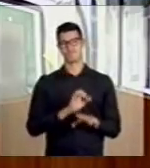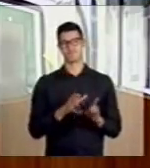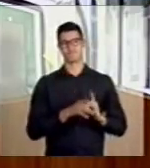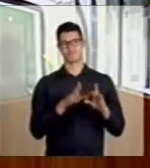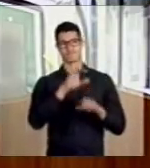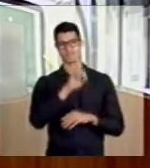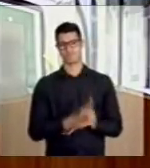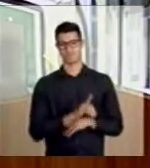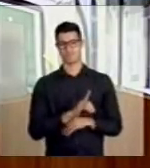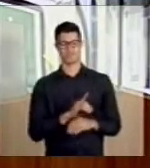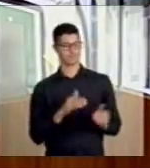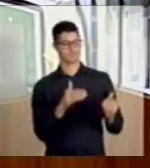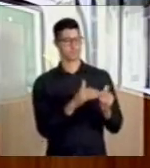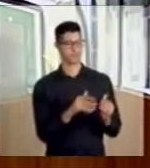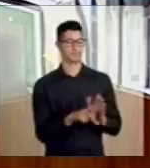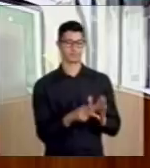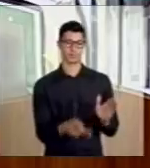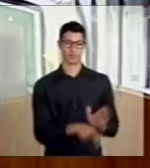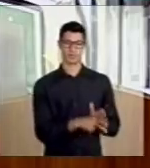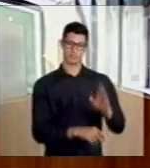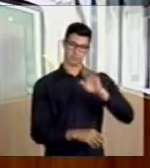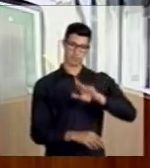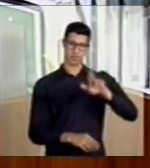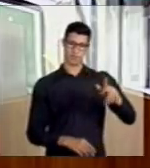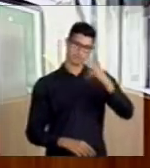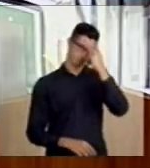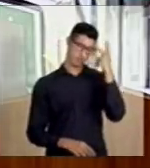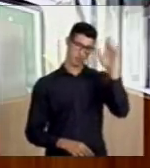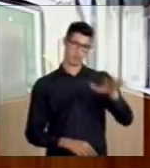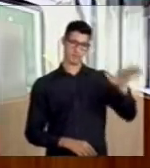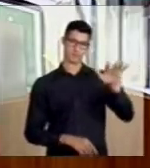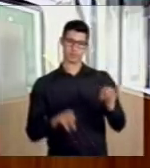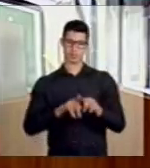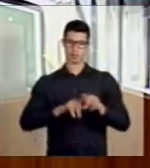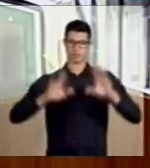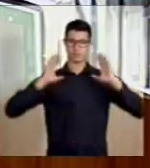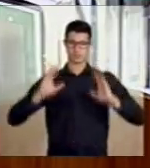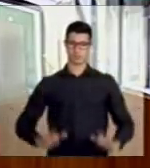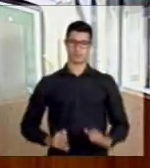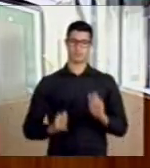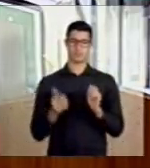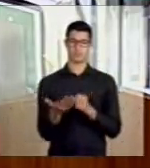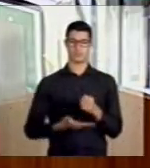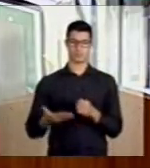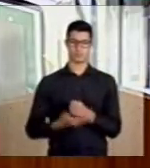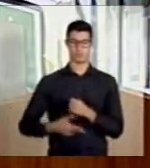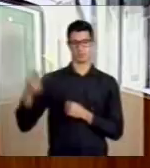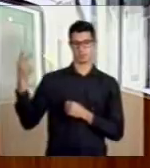de Direito conviver com o estabelecimento de uma diferença entre pessoas e cidadãos com base em